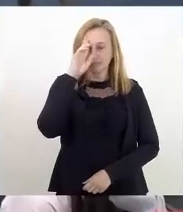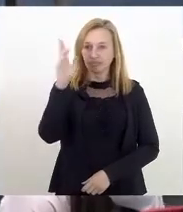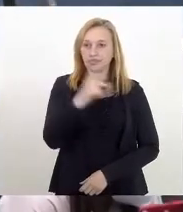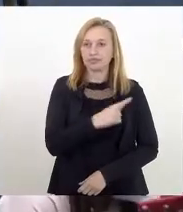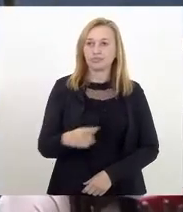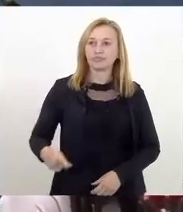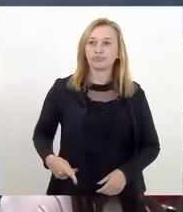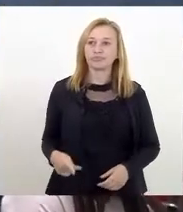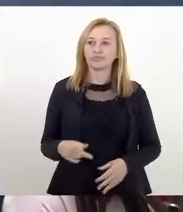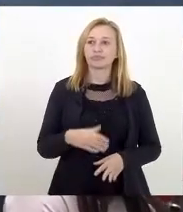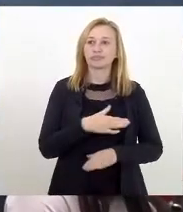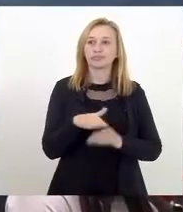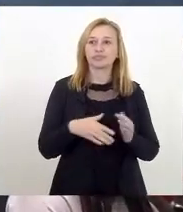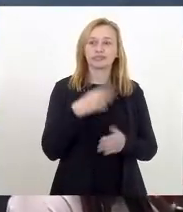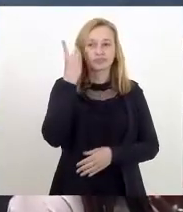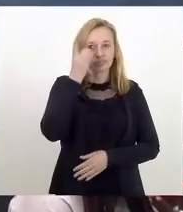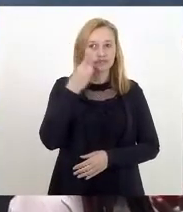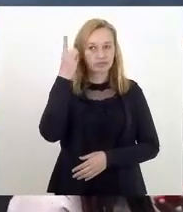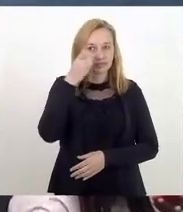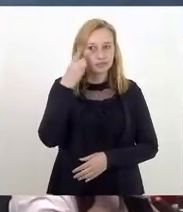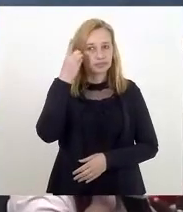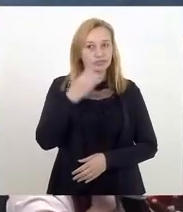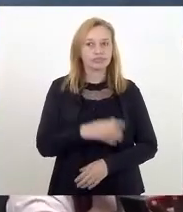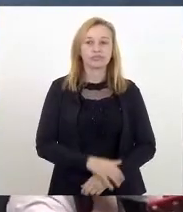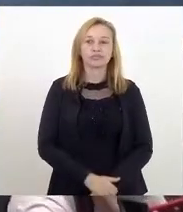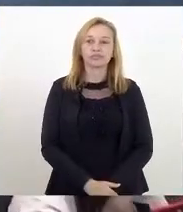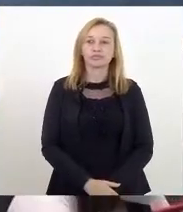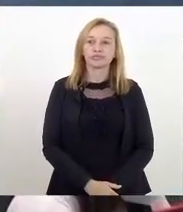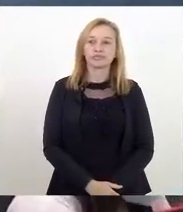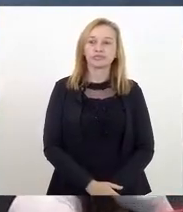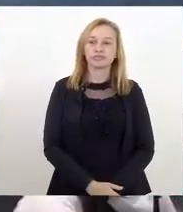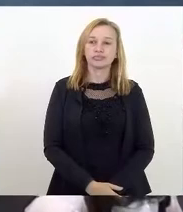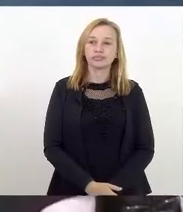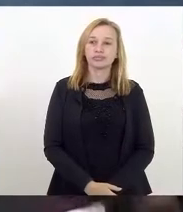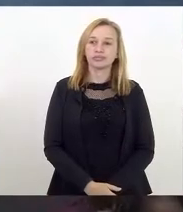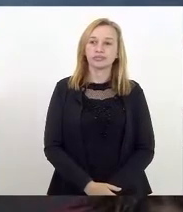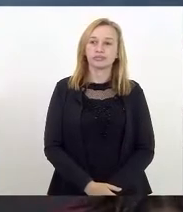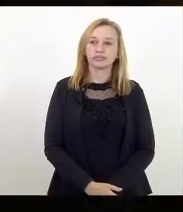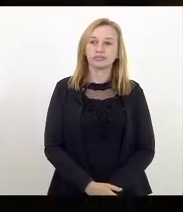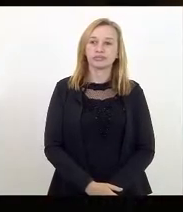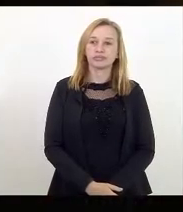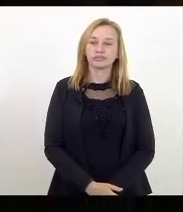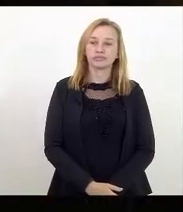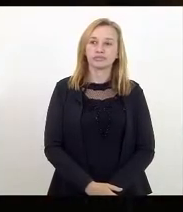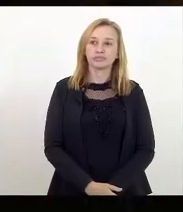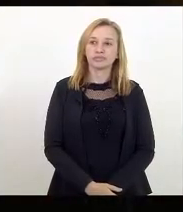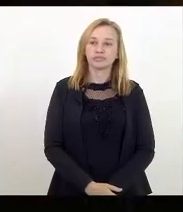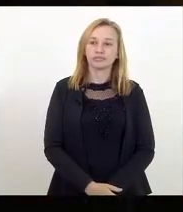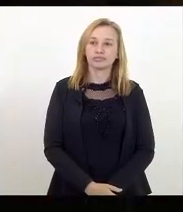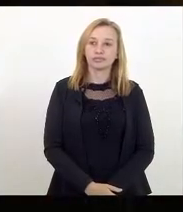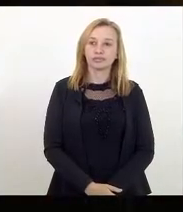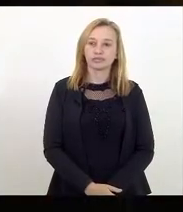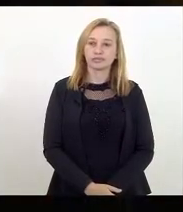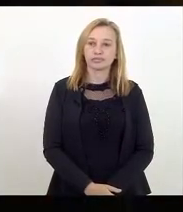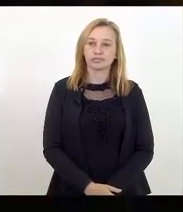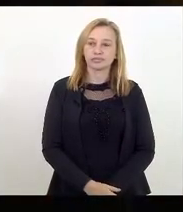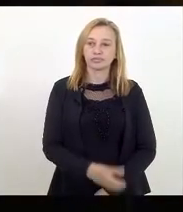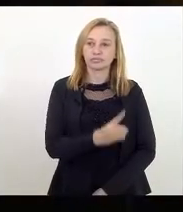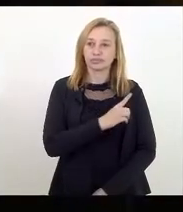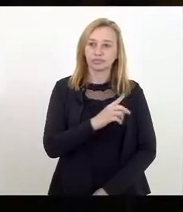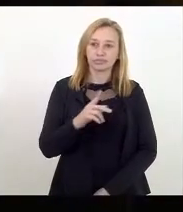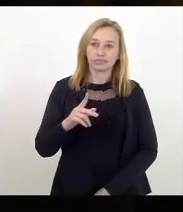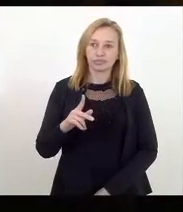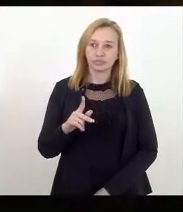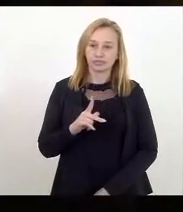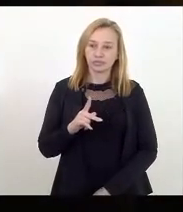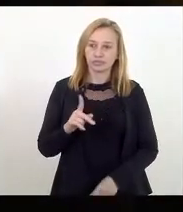Presidente, Sras. Deputadas, Srs. Deputados, Srs. e Srs. que fazem parte da Defensoria Pública